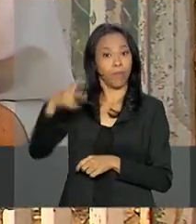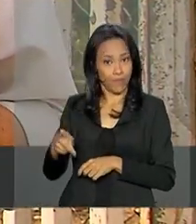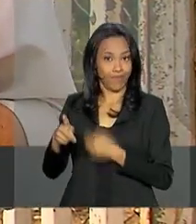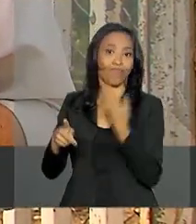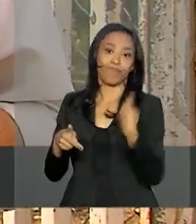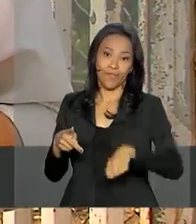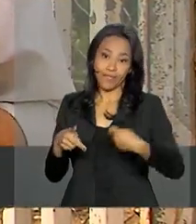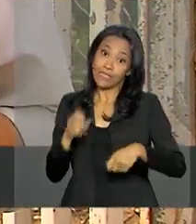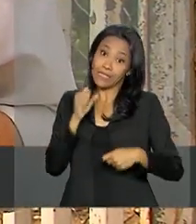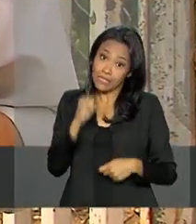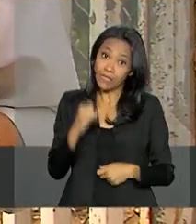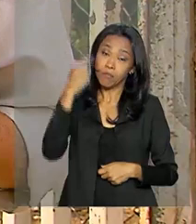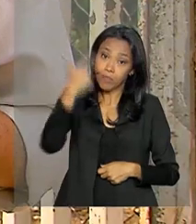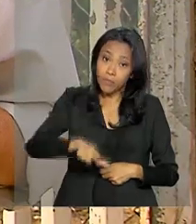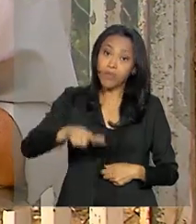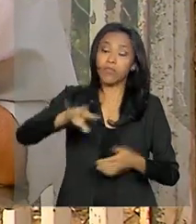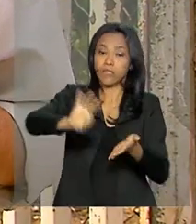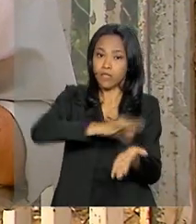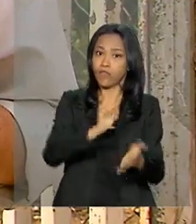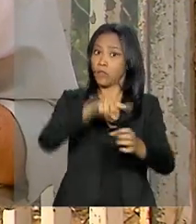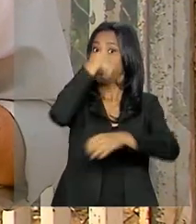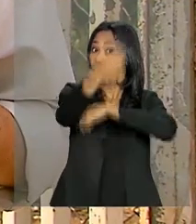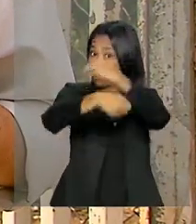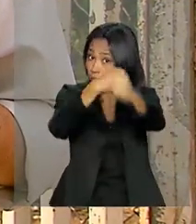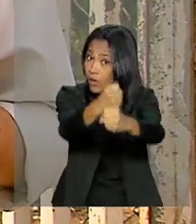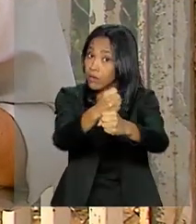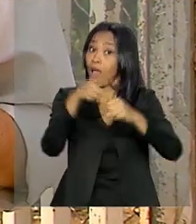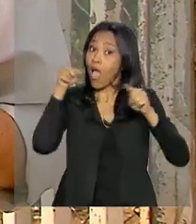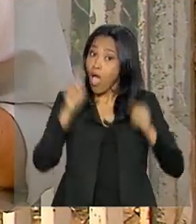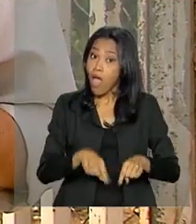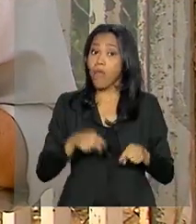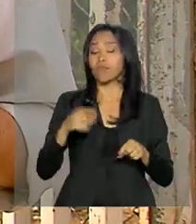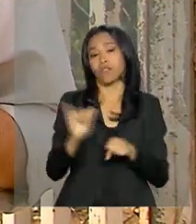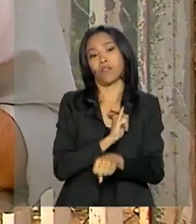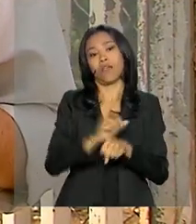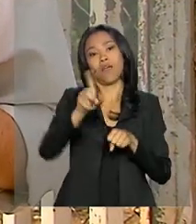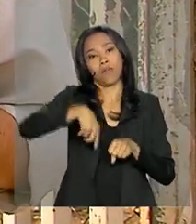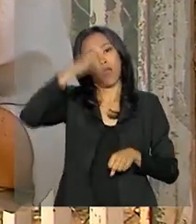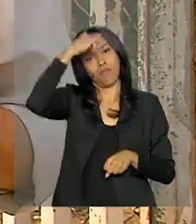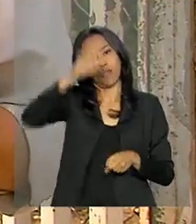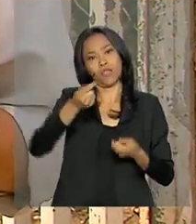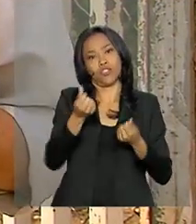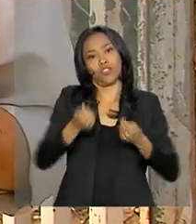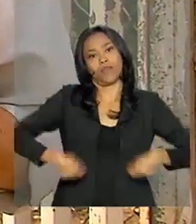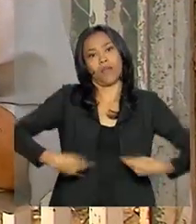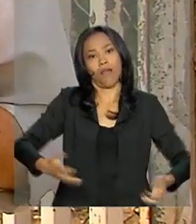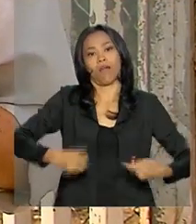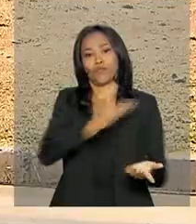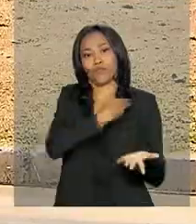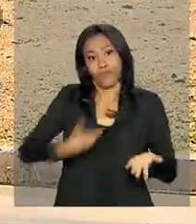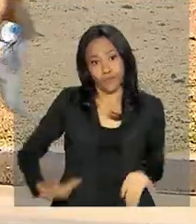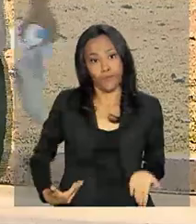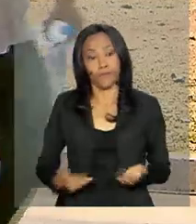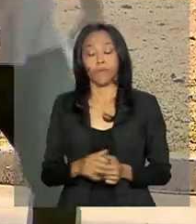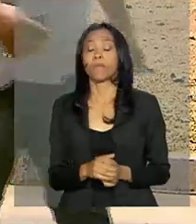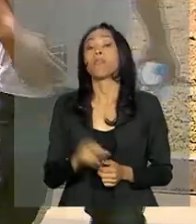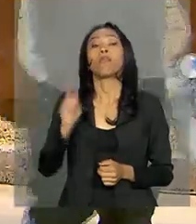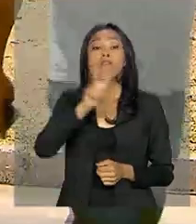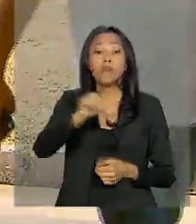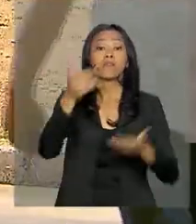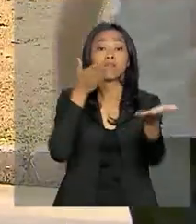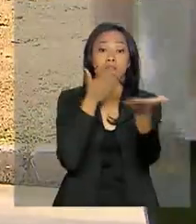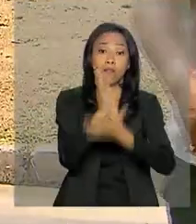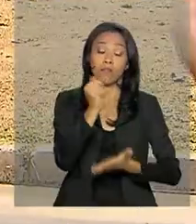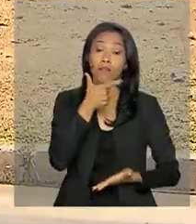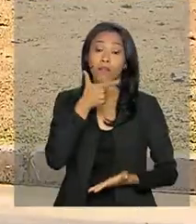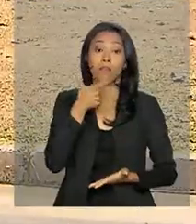queira se inscrever no ano que vem a medida é para evitar o desperdício de dinheiro público vai ser aprovado quem